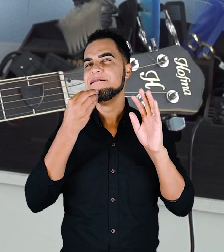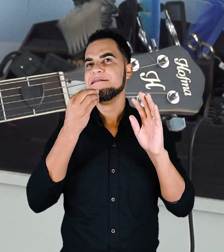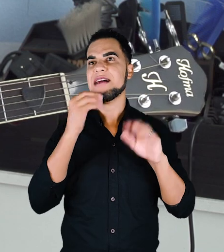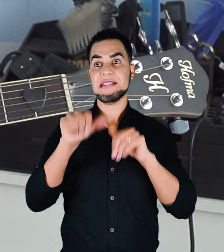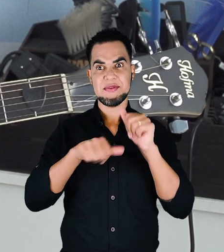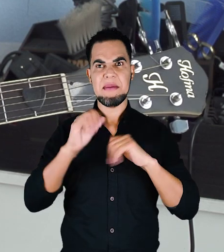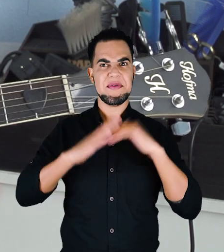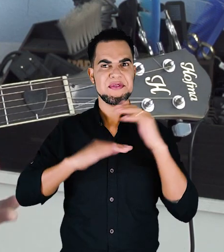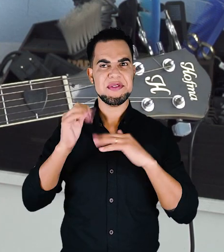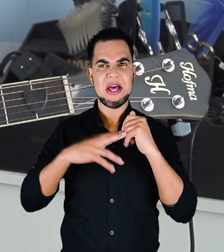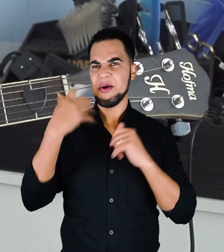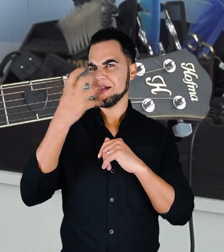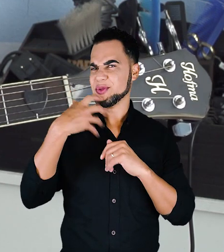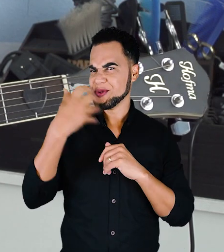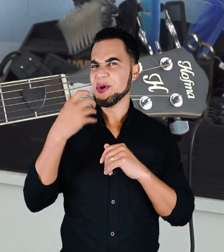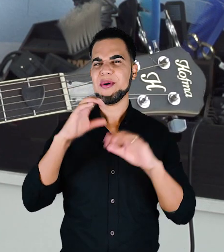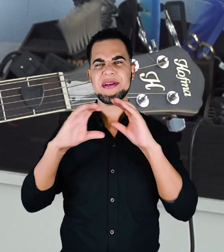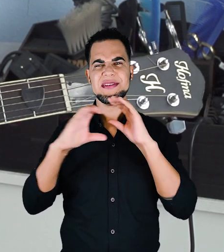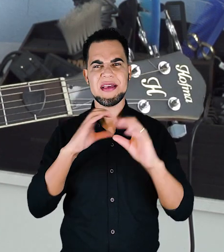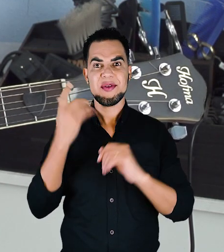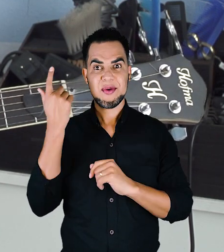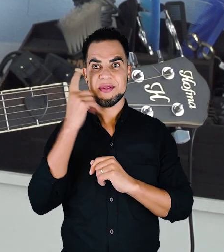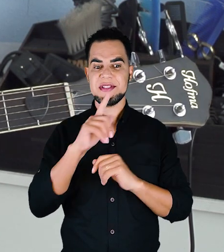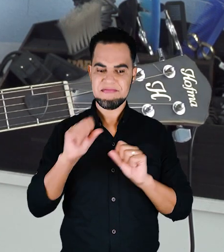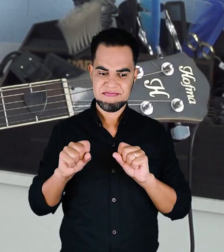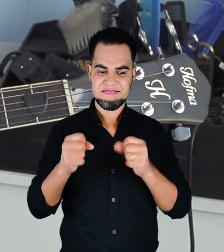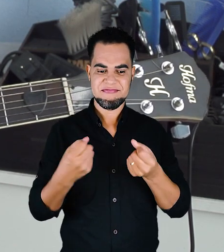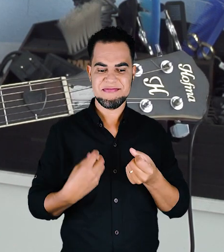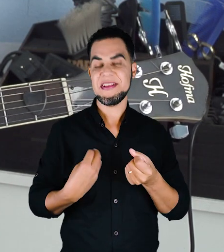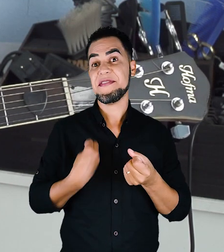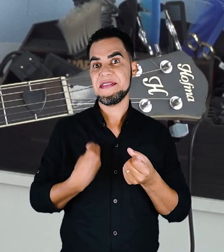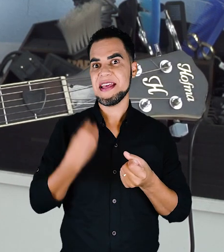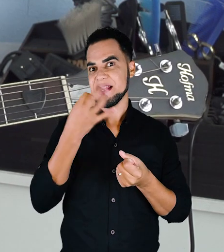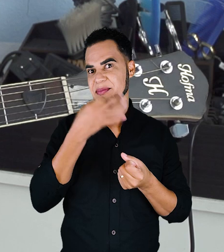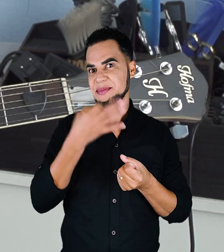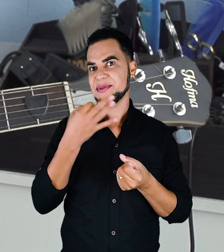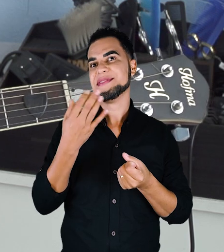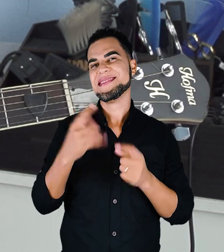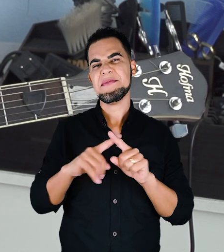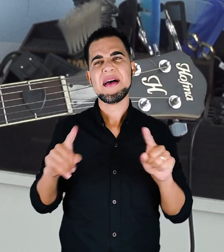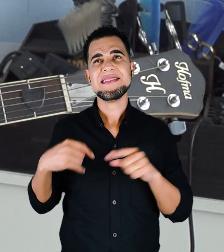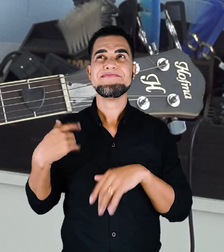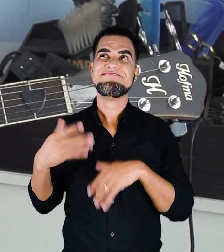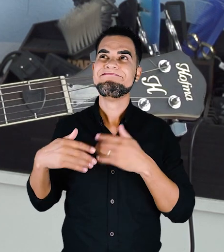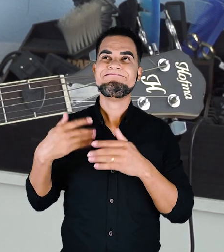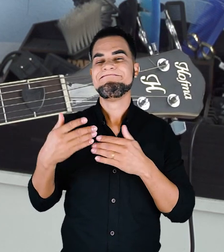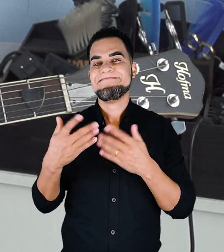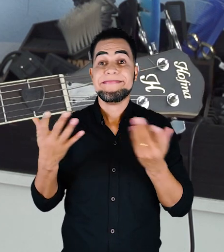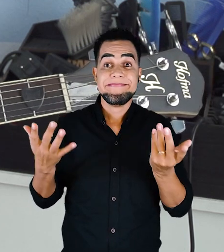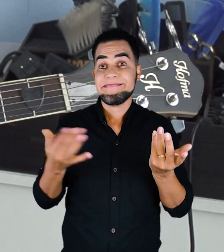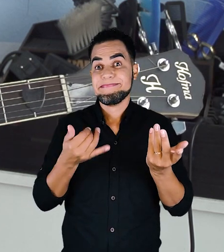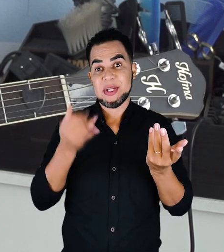sonho de viver da música, né, de ser um músico que conseguisse sobreviver na música do Brasil, que é muito difícil, mas chegou um certo